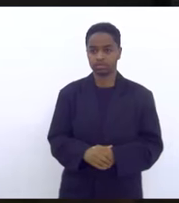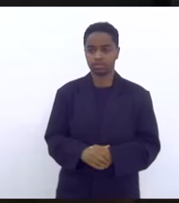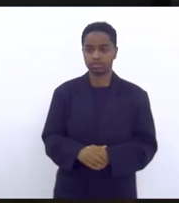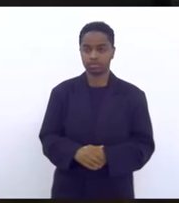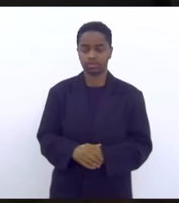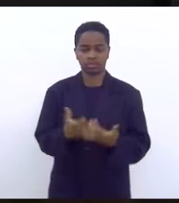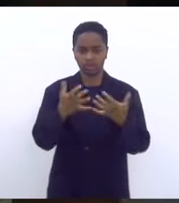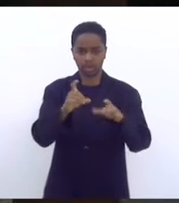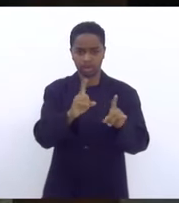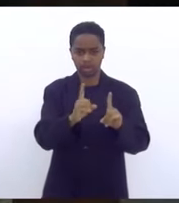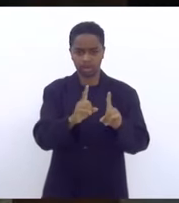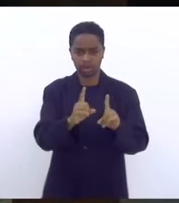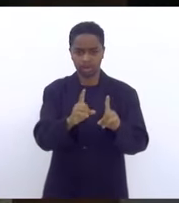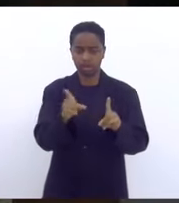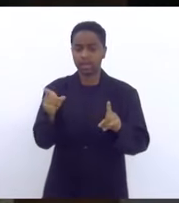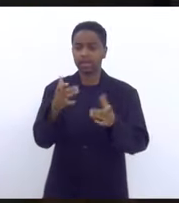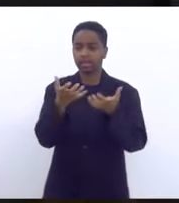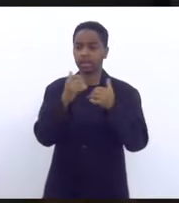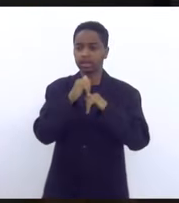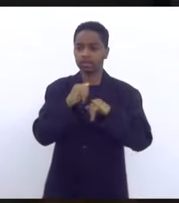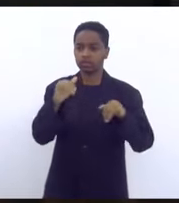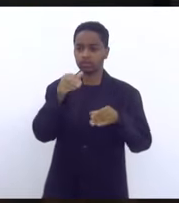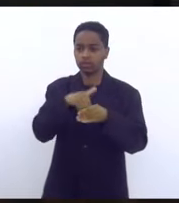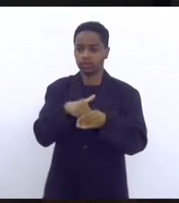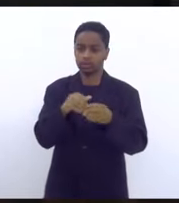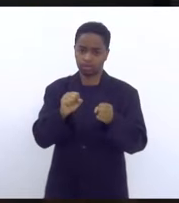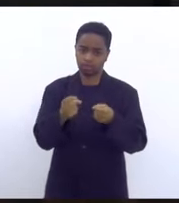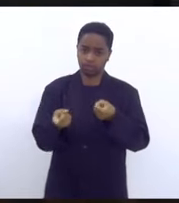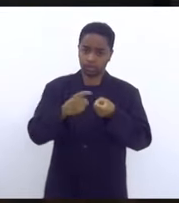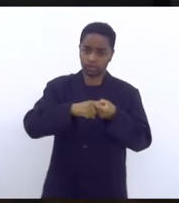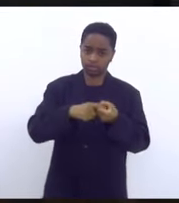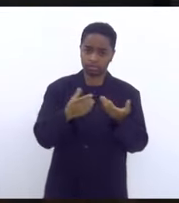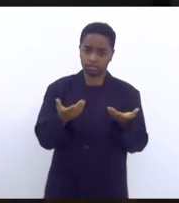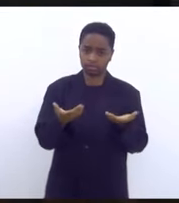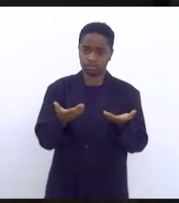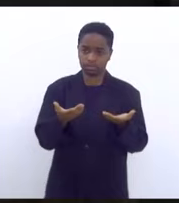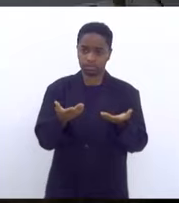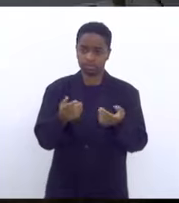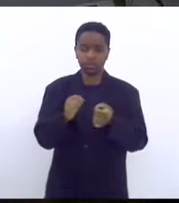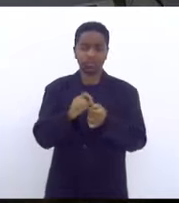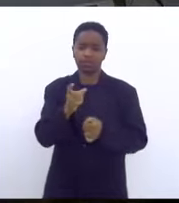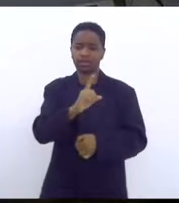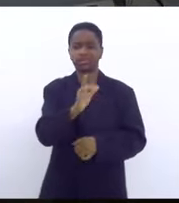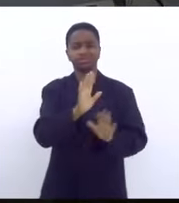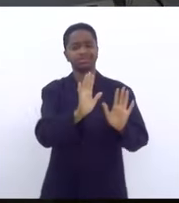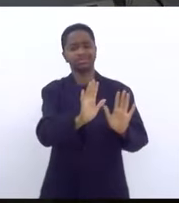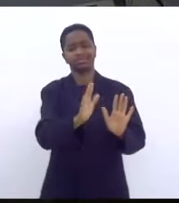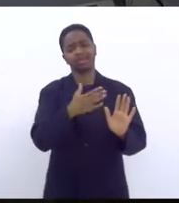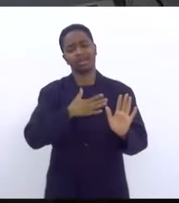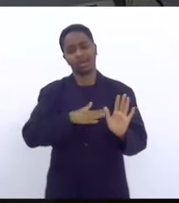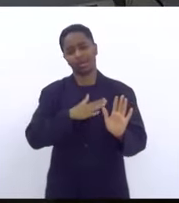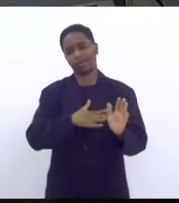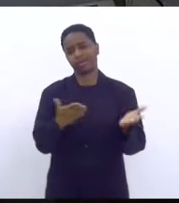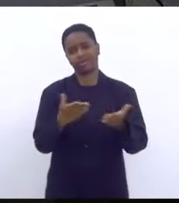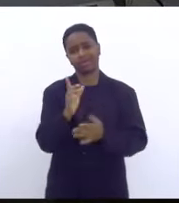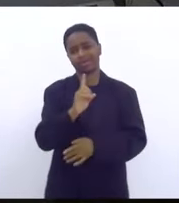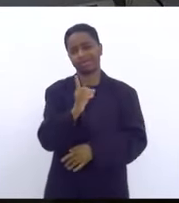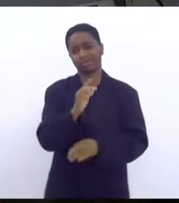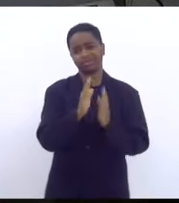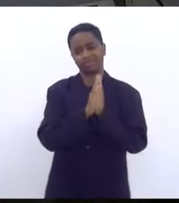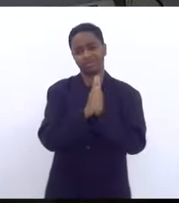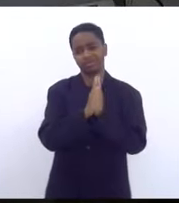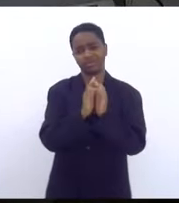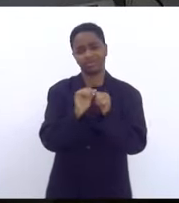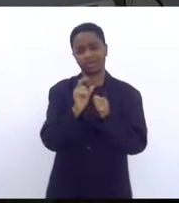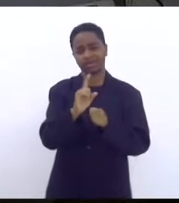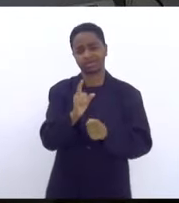não? Ele quer fazer a declaração. A gente entra com recurso e volta. Presidente, não faz essas coisas comigo, não, presidente. Uma hora dessa. Calma, por favor, calma, não faz